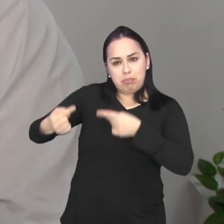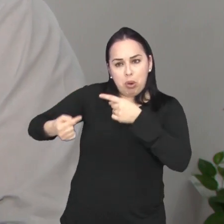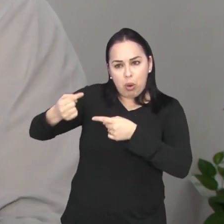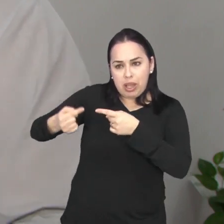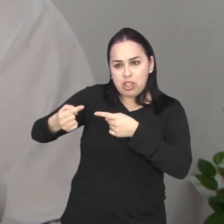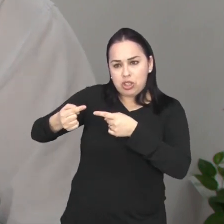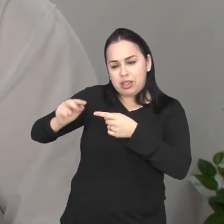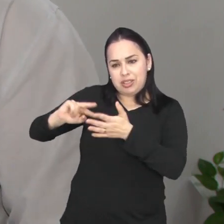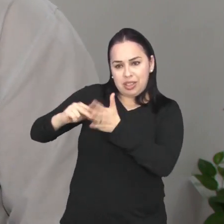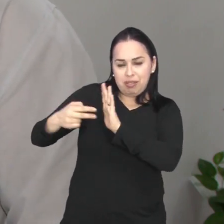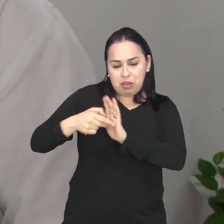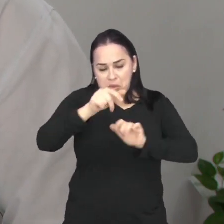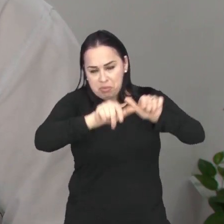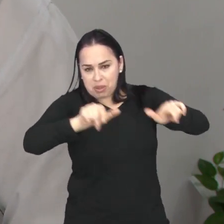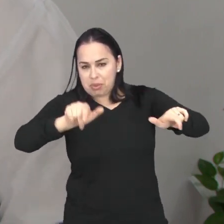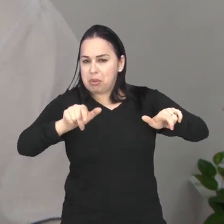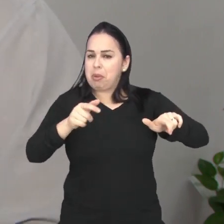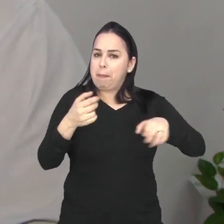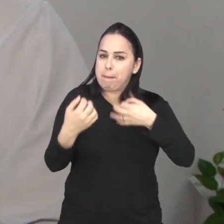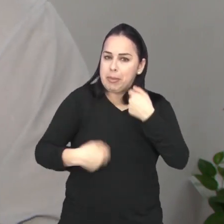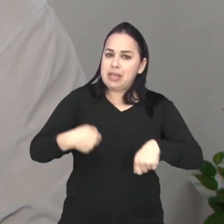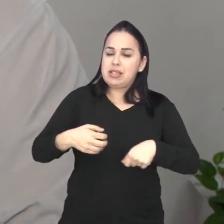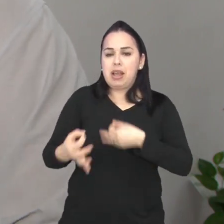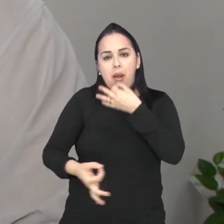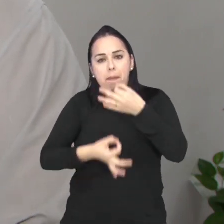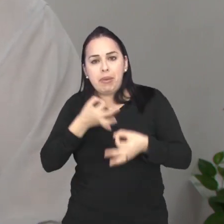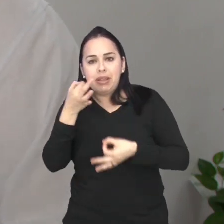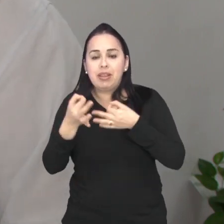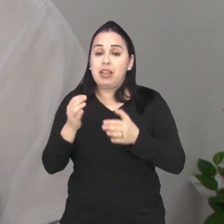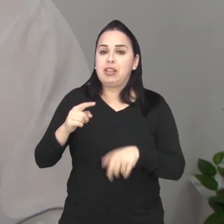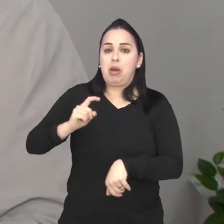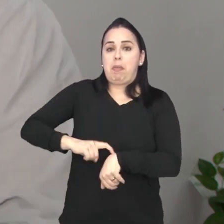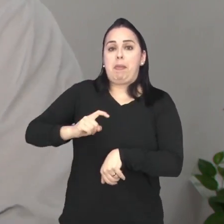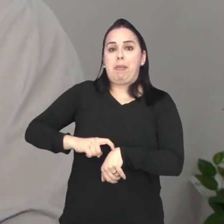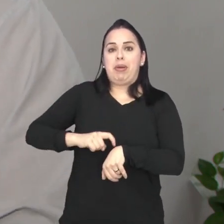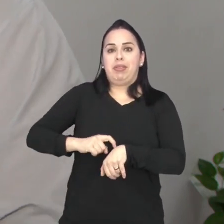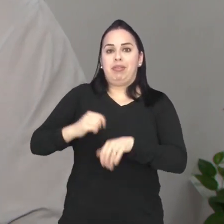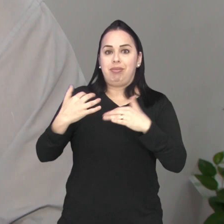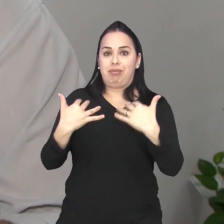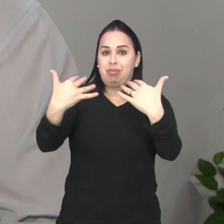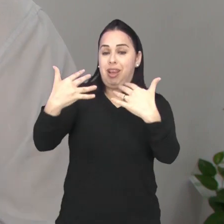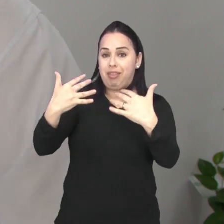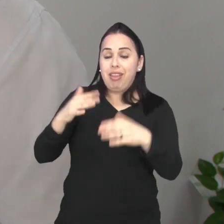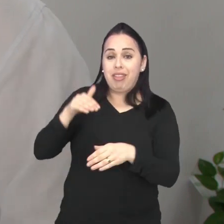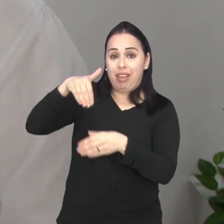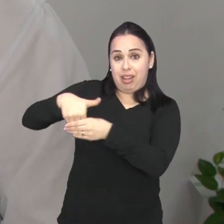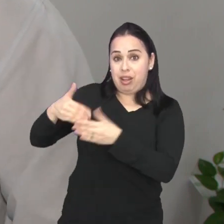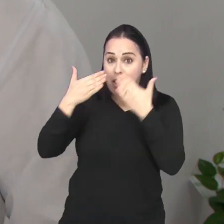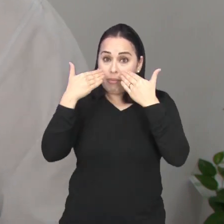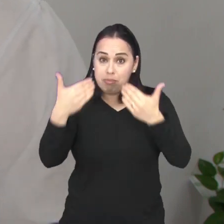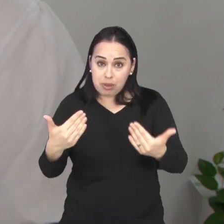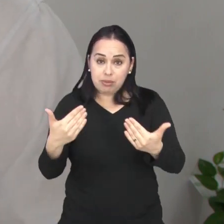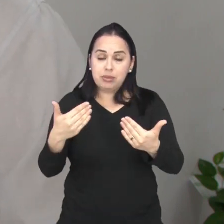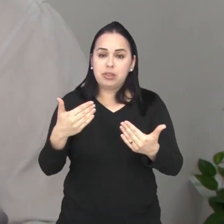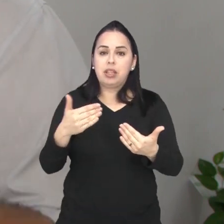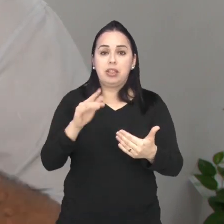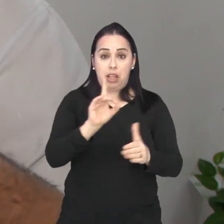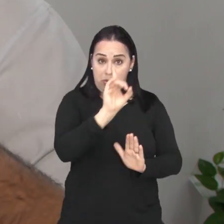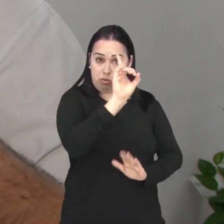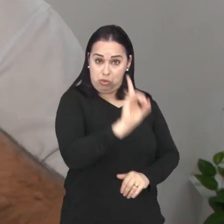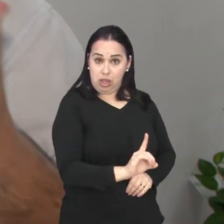A política vem de pessoas e as pessoas têm que participar ativamente e esse é o momento nas audiências públicas onde ela